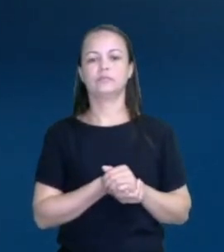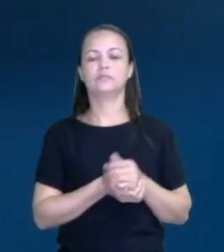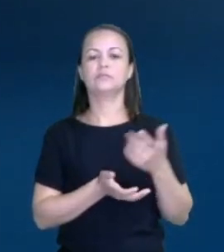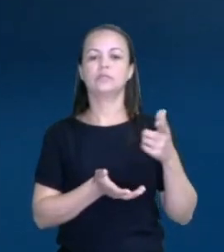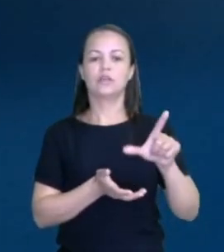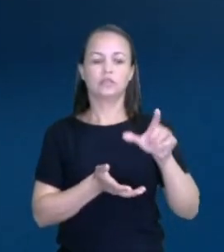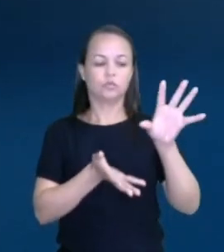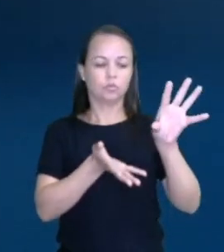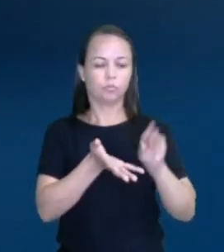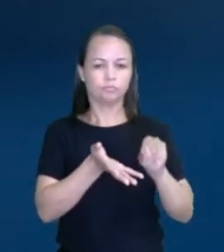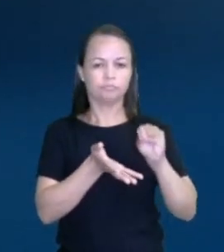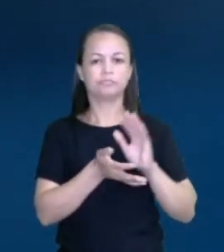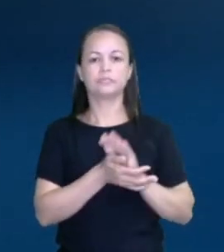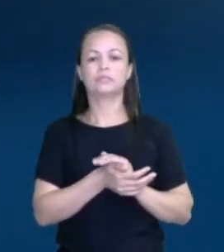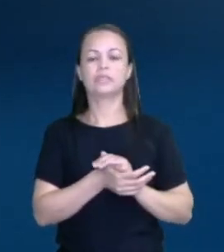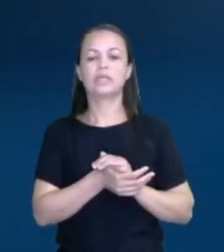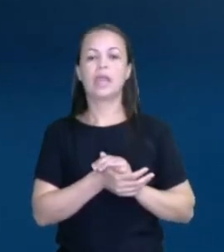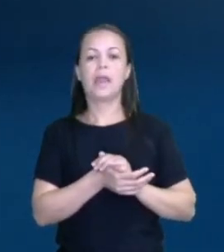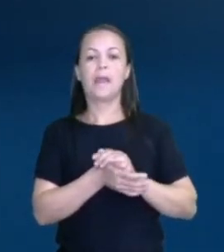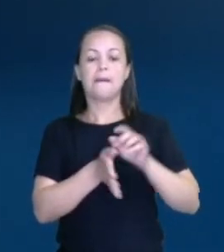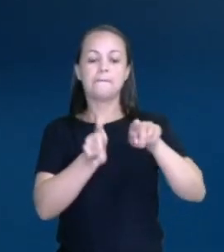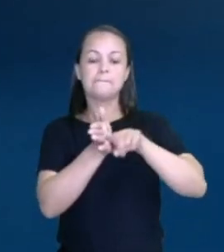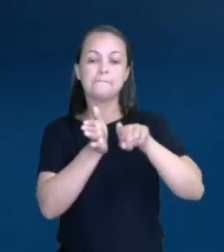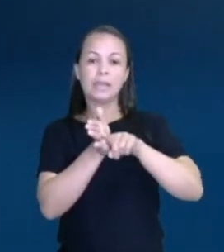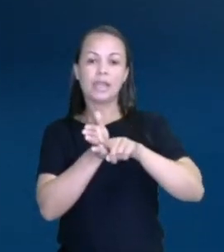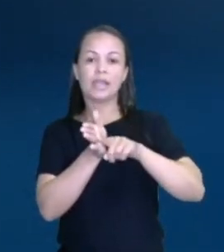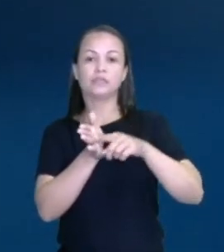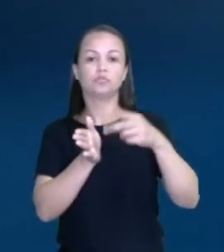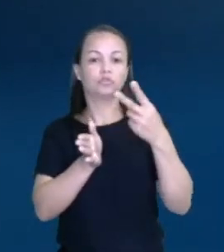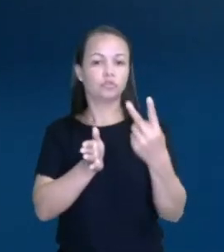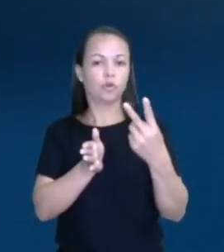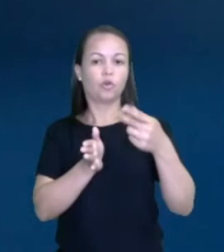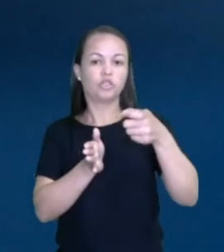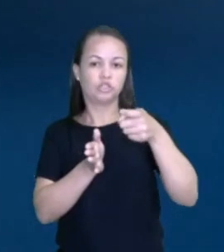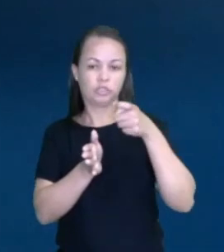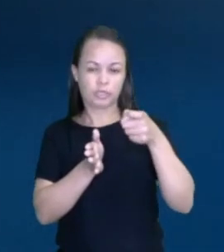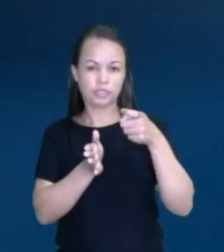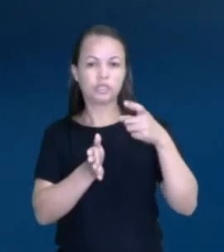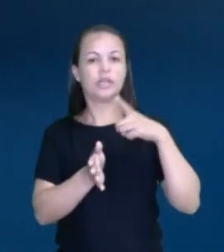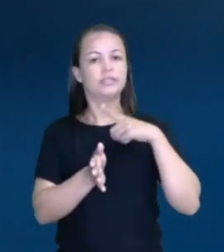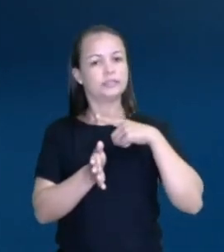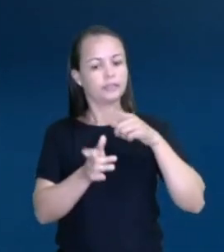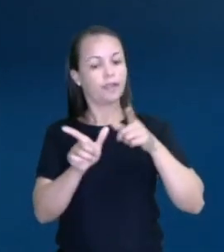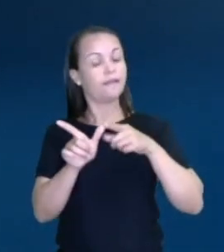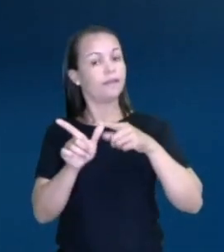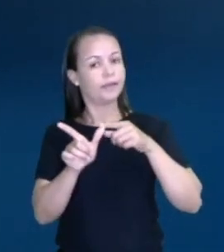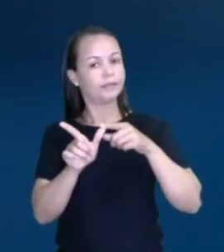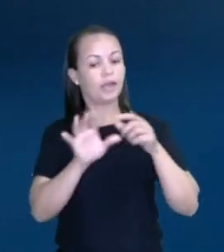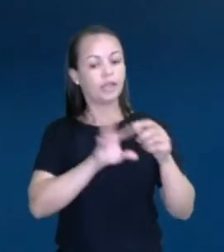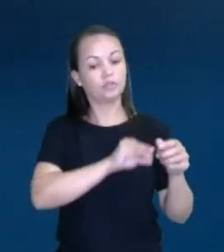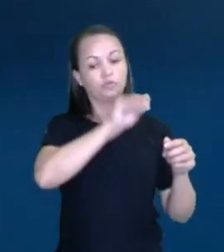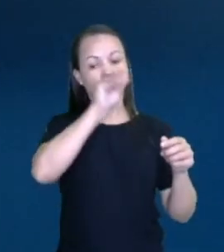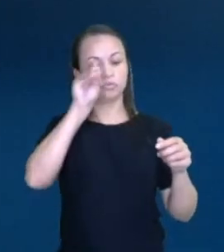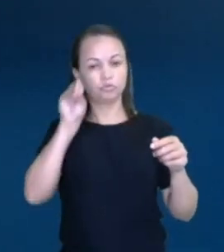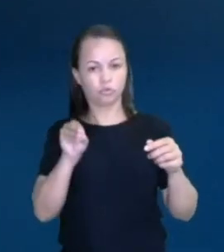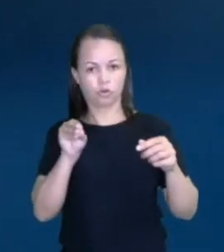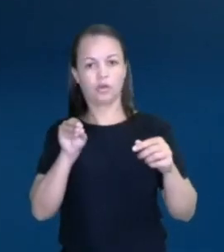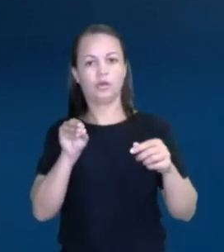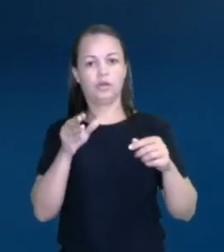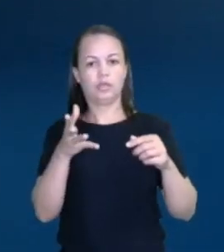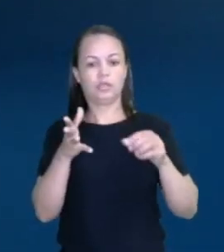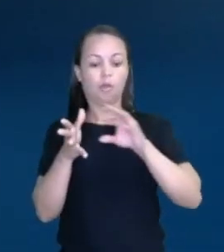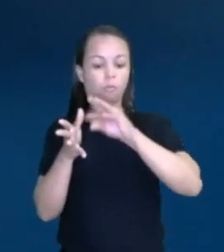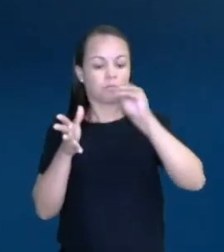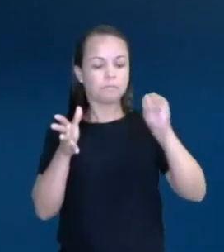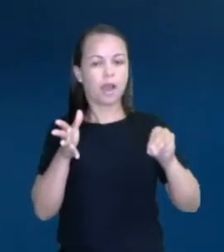aqui. Esse menos 2x tem letra, pessoal. Apareceu variável. Então, joga ele para perto do outro